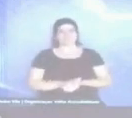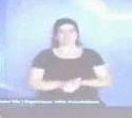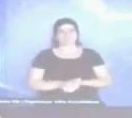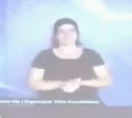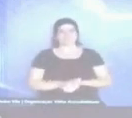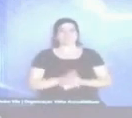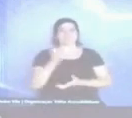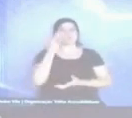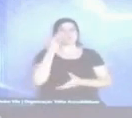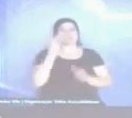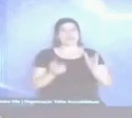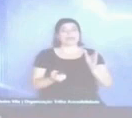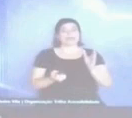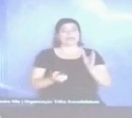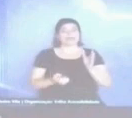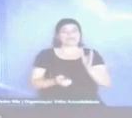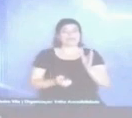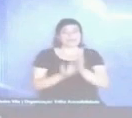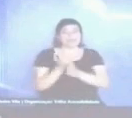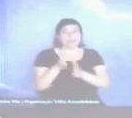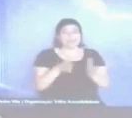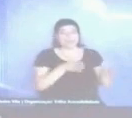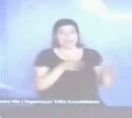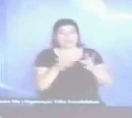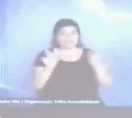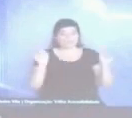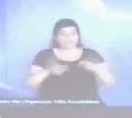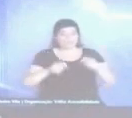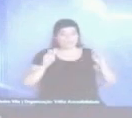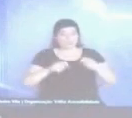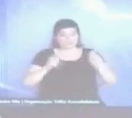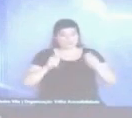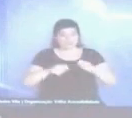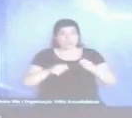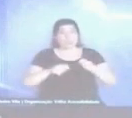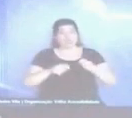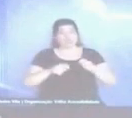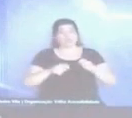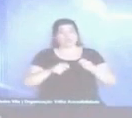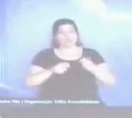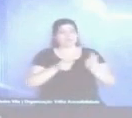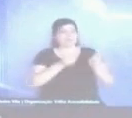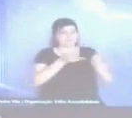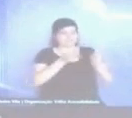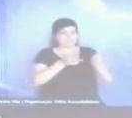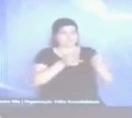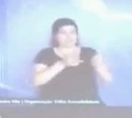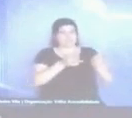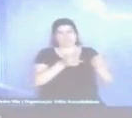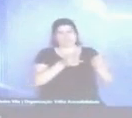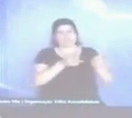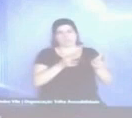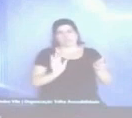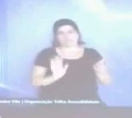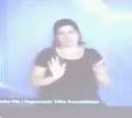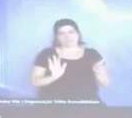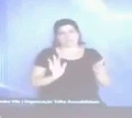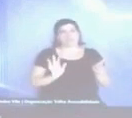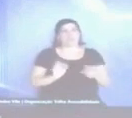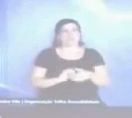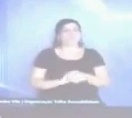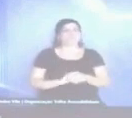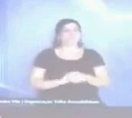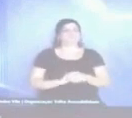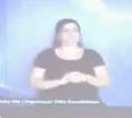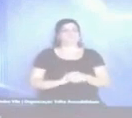assim, né? Recriar caminhos possíveis, não seguir no que é colocado, né? Então, se